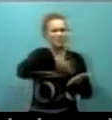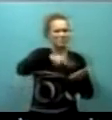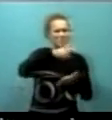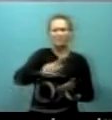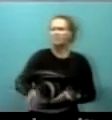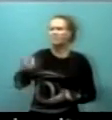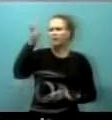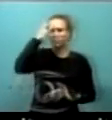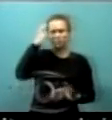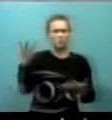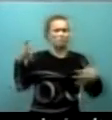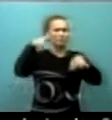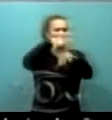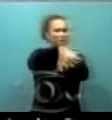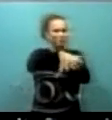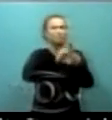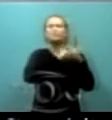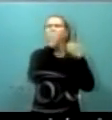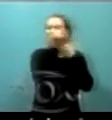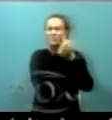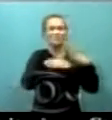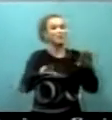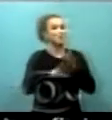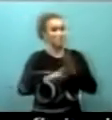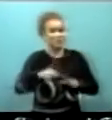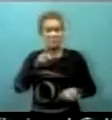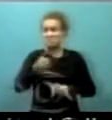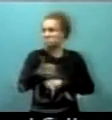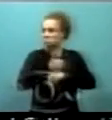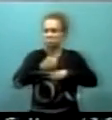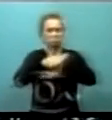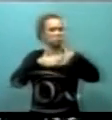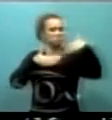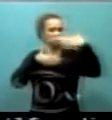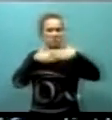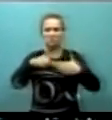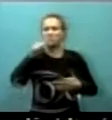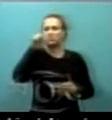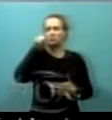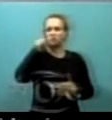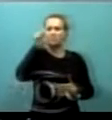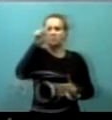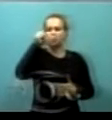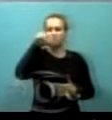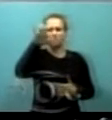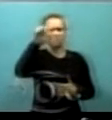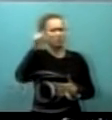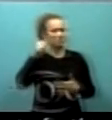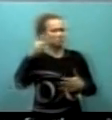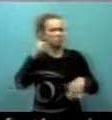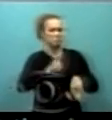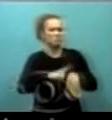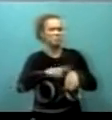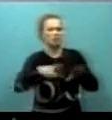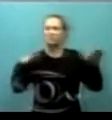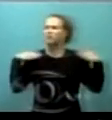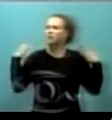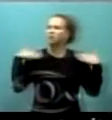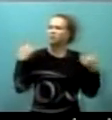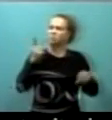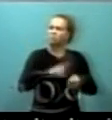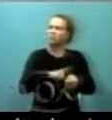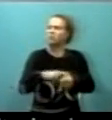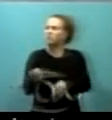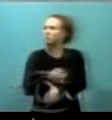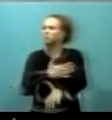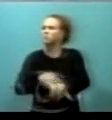da inclusão social e a profissional Galha, né? Sem dúvida, um momento festivo, um momento de alegria, um momento de emoção, né? E tudo